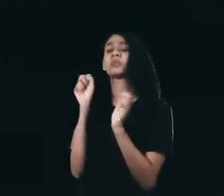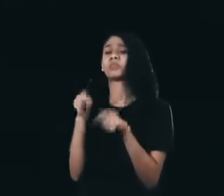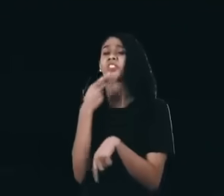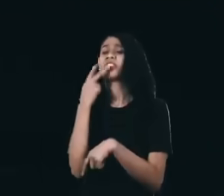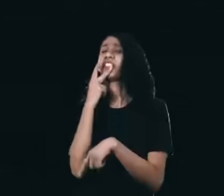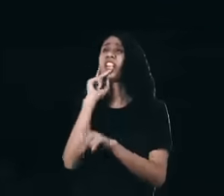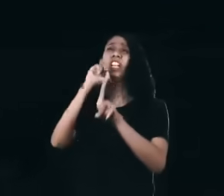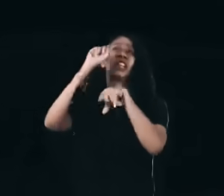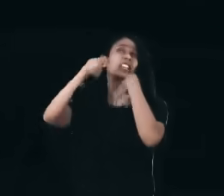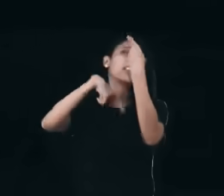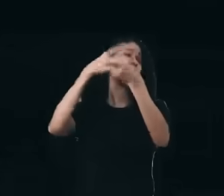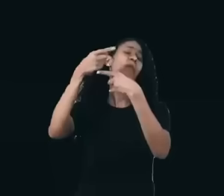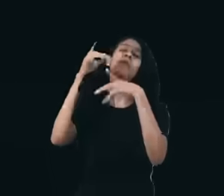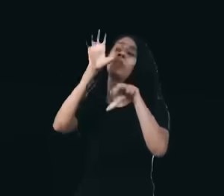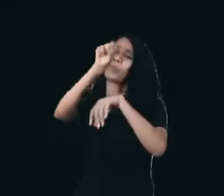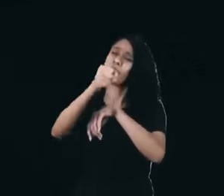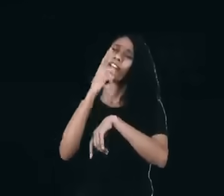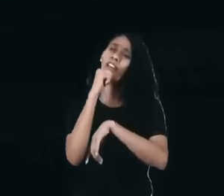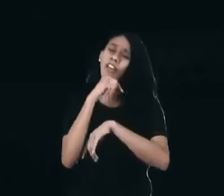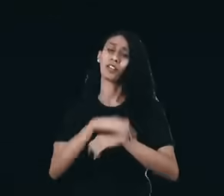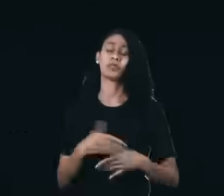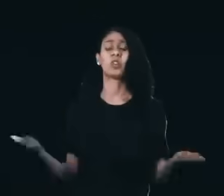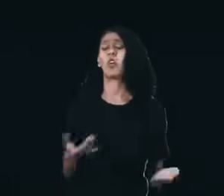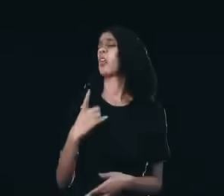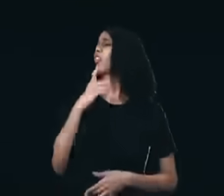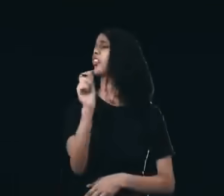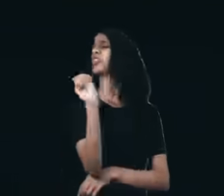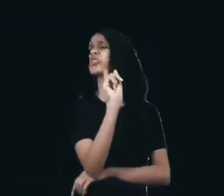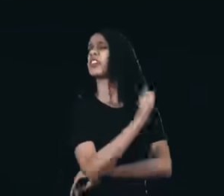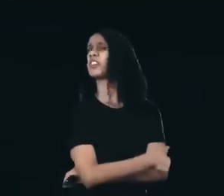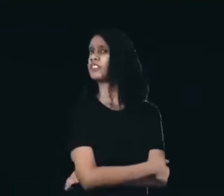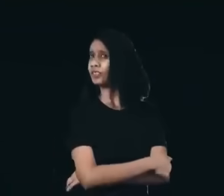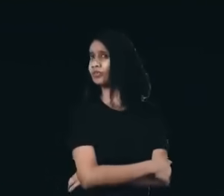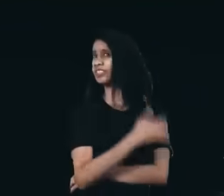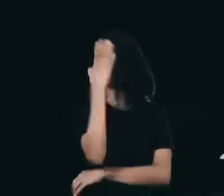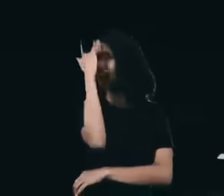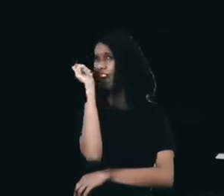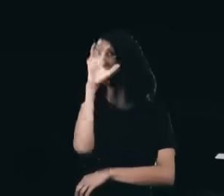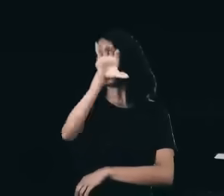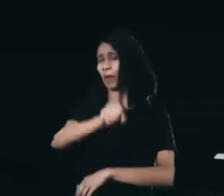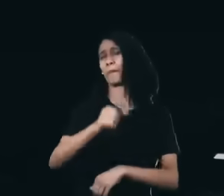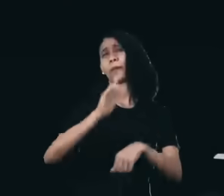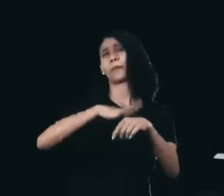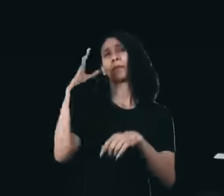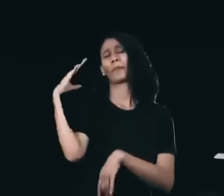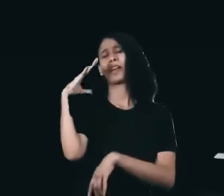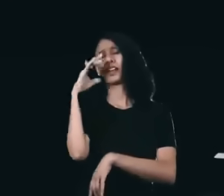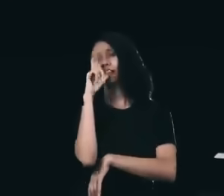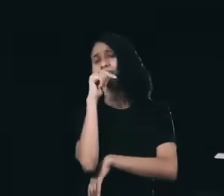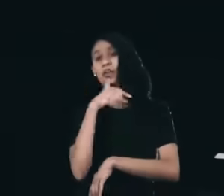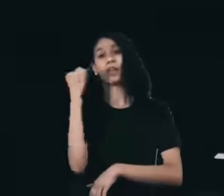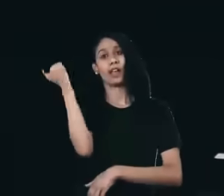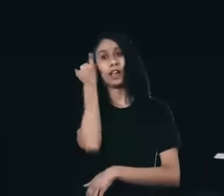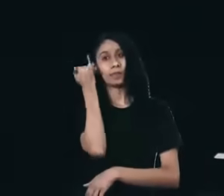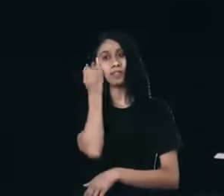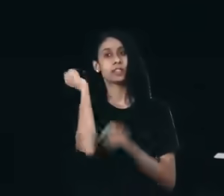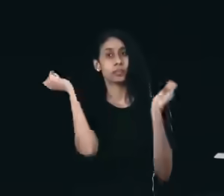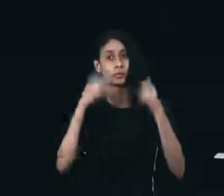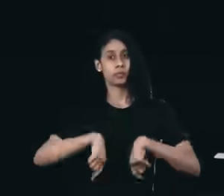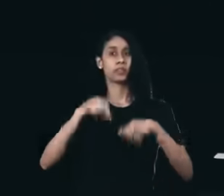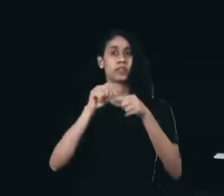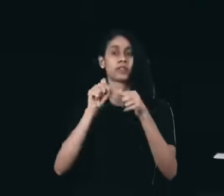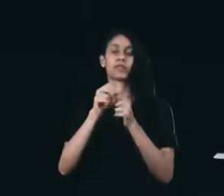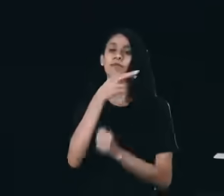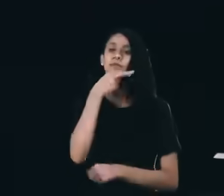pegar em outro horário. Não vou hoje não pegar água não. Amanhã eu pego dobrado. A preguiça poderia ter feito